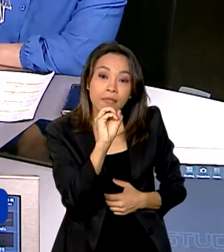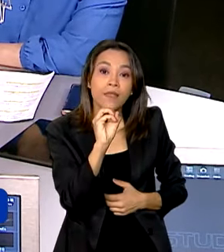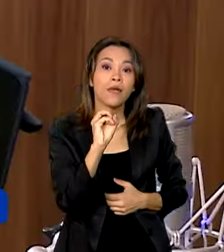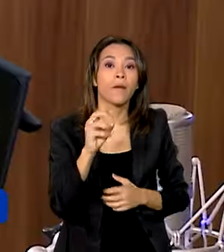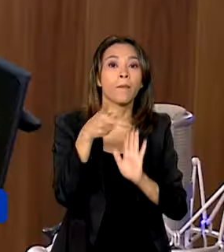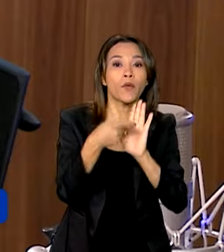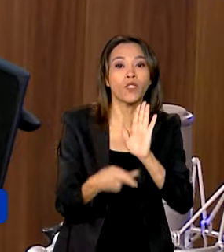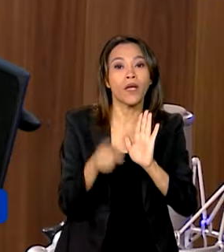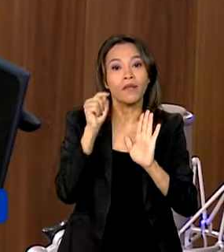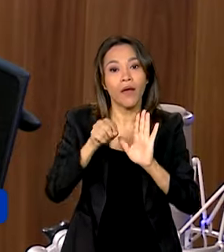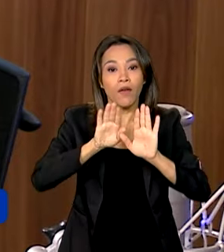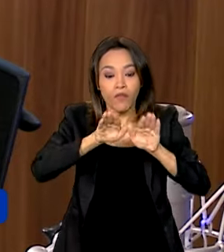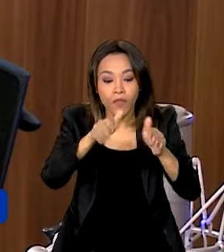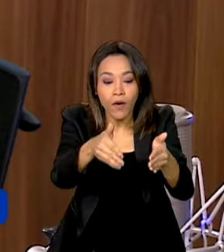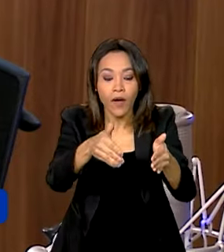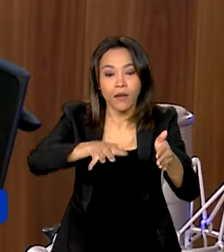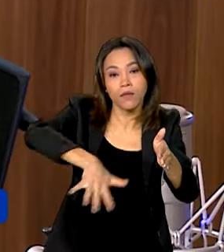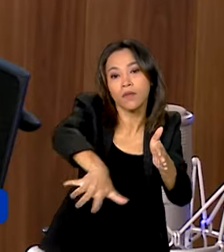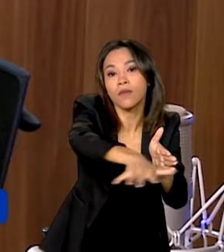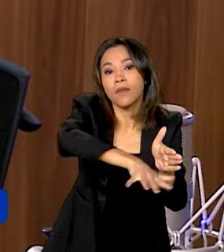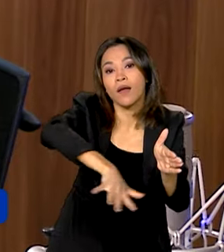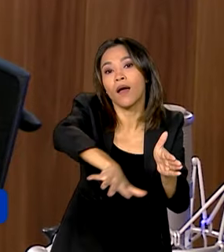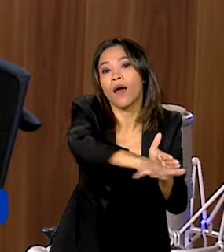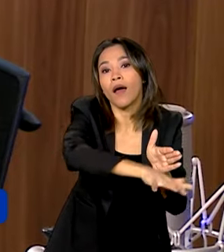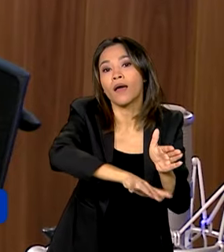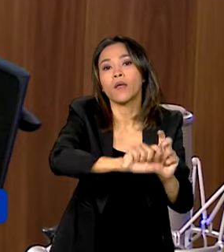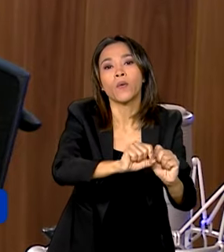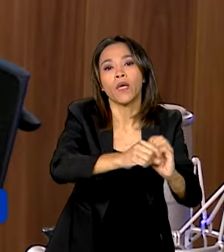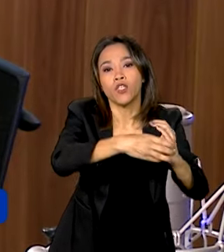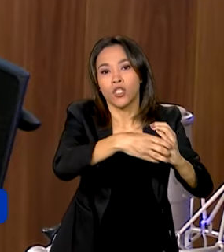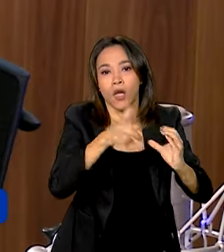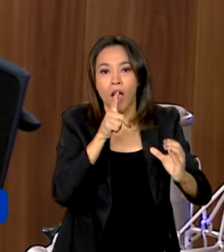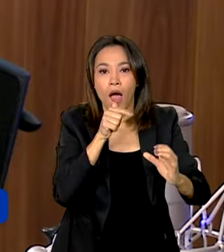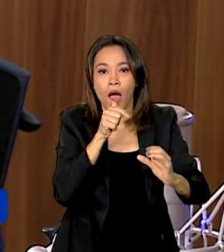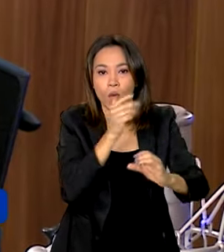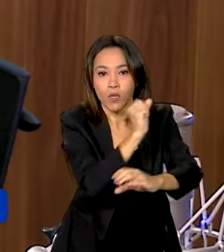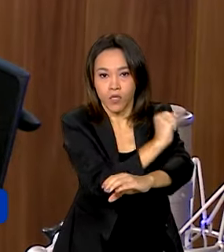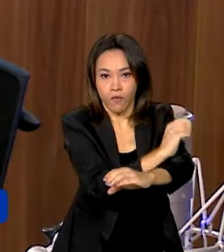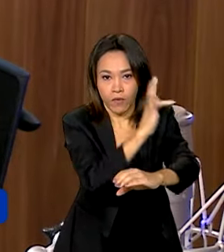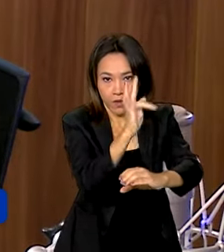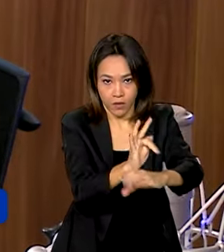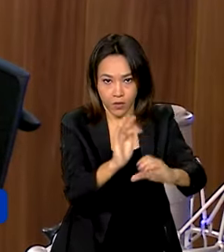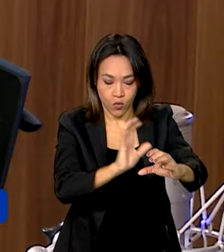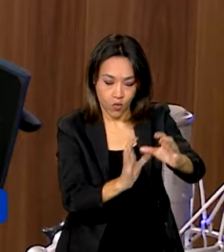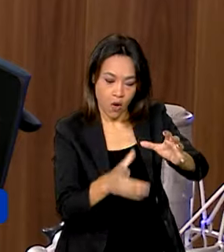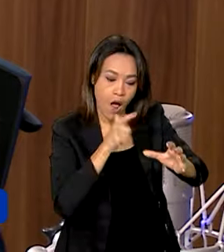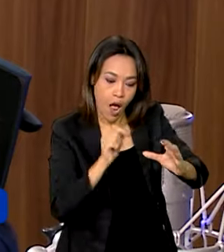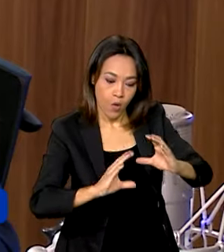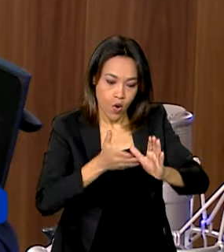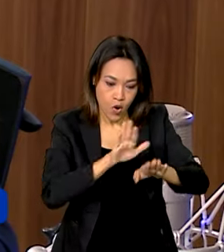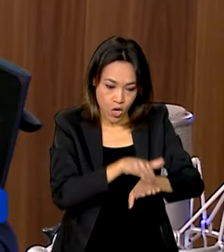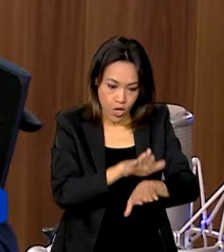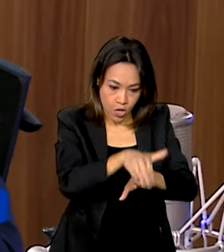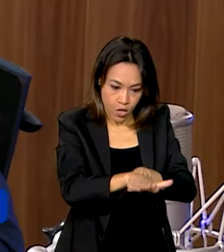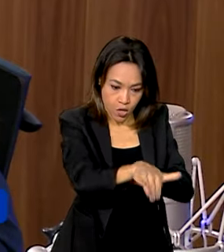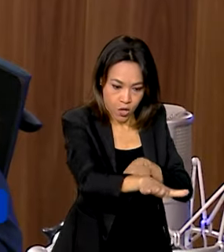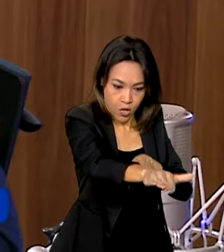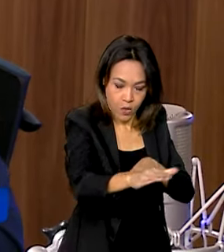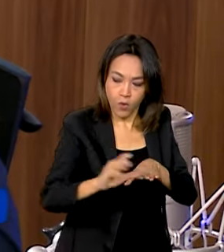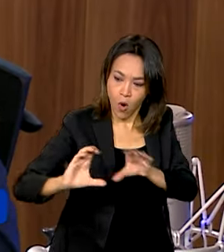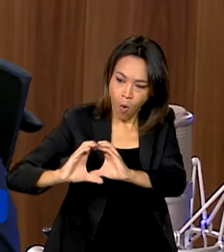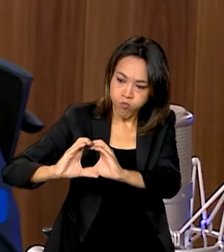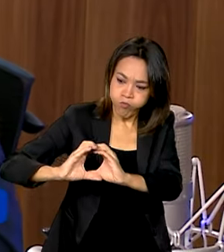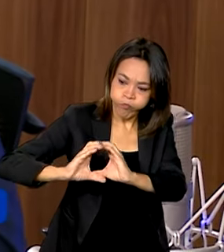ligado ao pisf dizem respeito à transposição são canais que vão pegar água do São